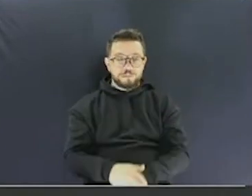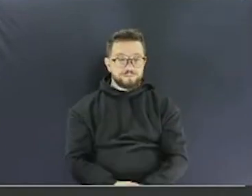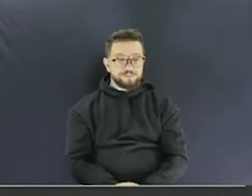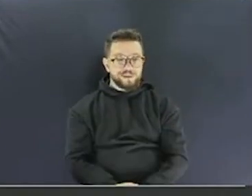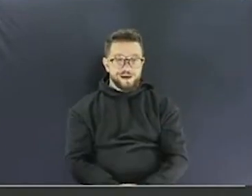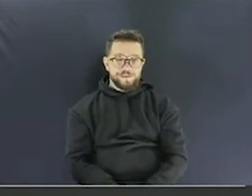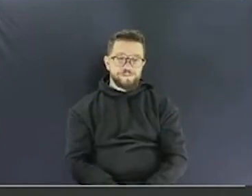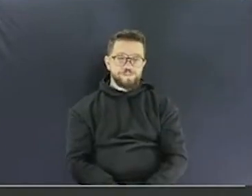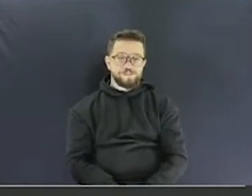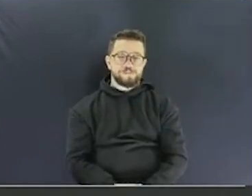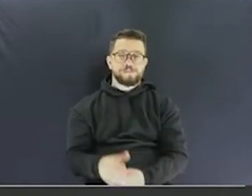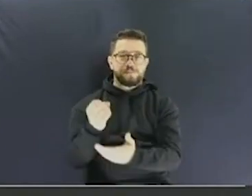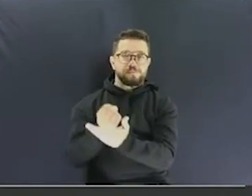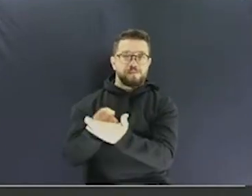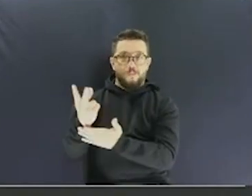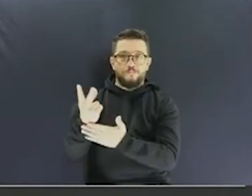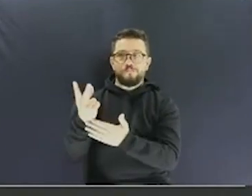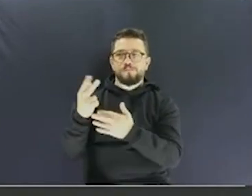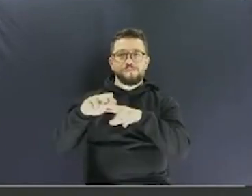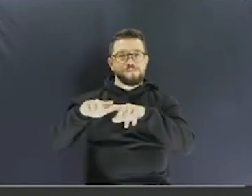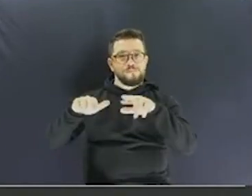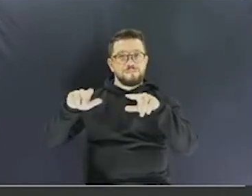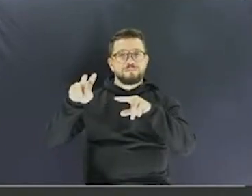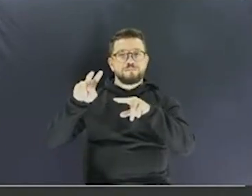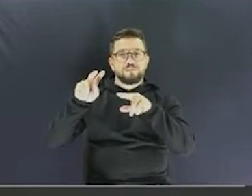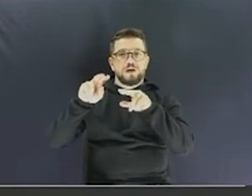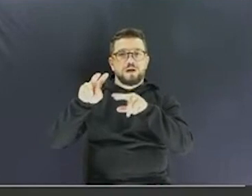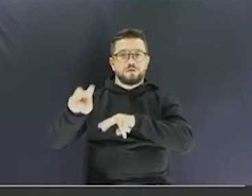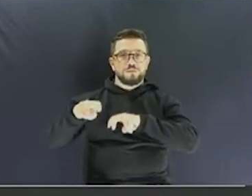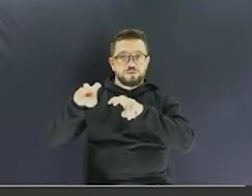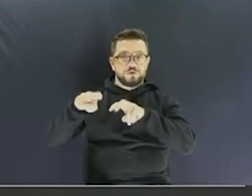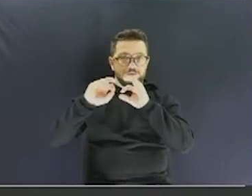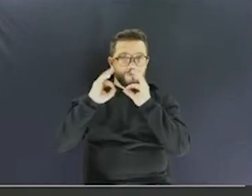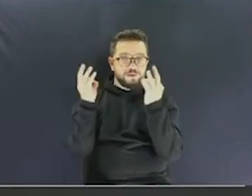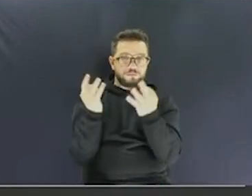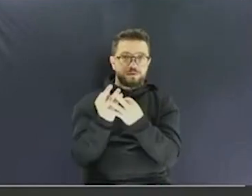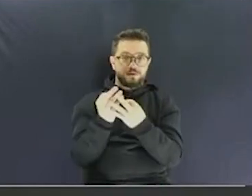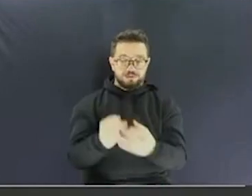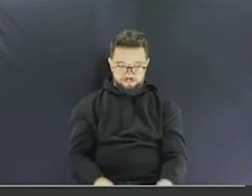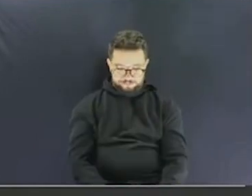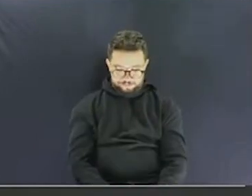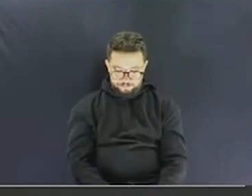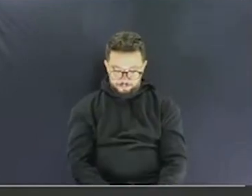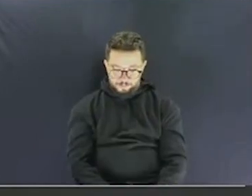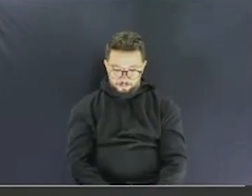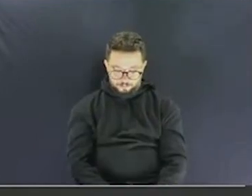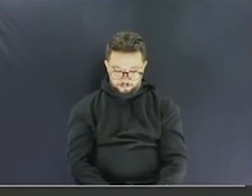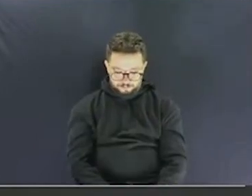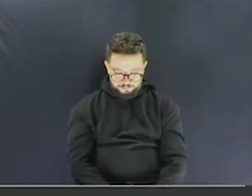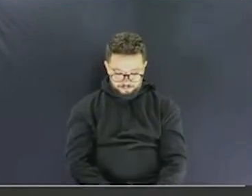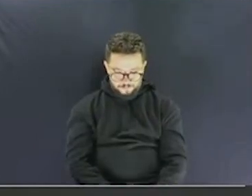compra institucional de produtos oriundos da agricultura familiar, nós estamos com 8,50%, com o secretário de Segurança Alimentar e